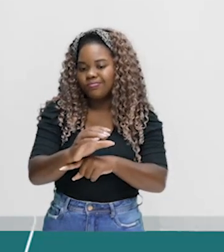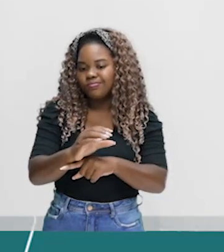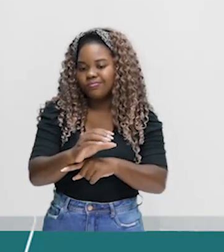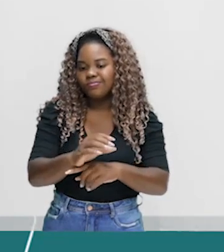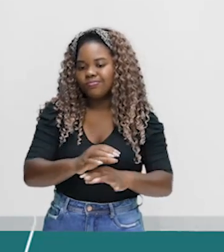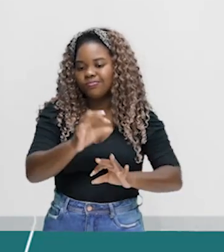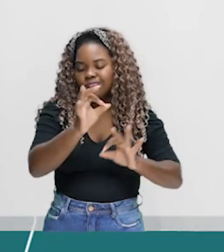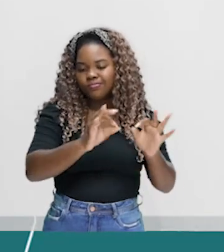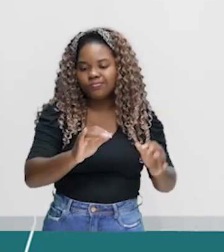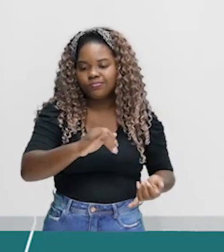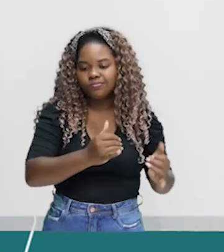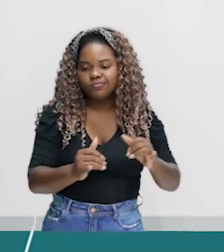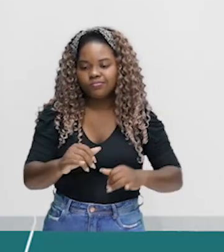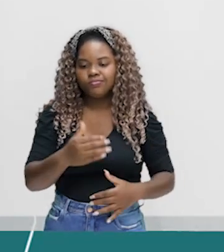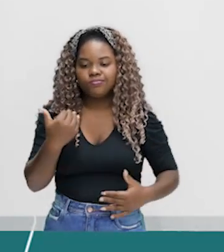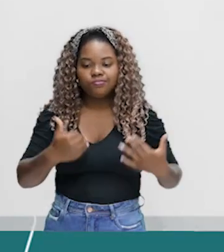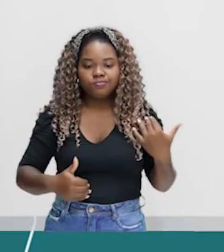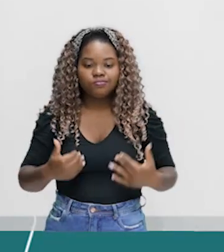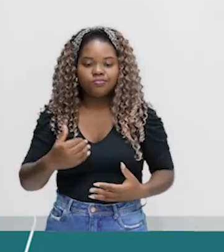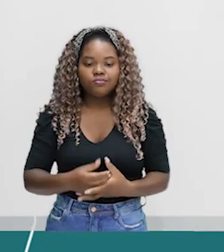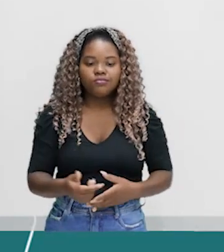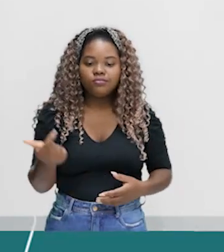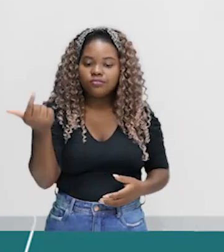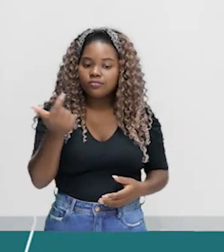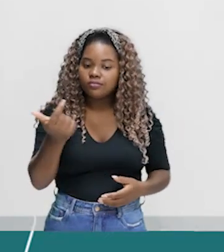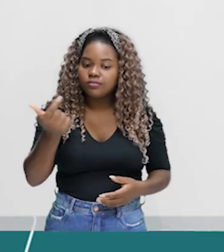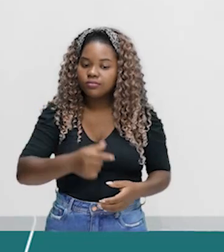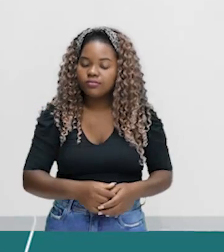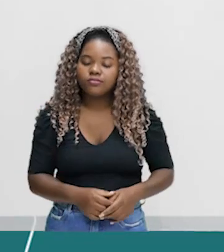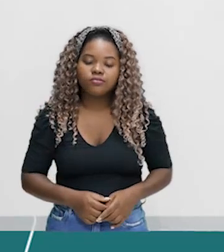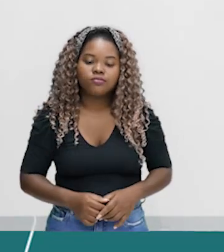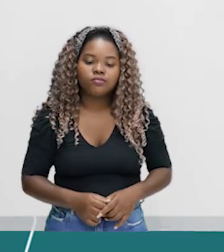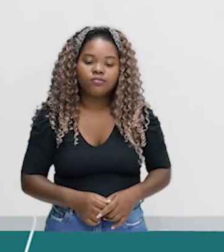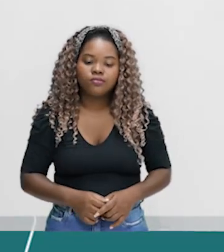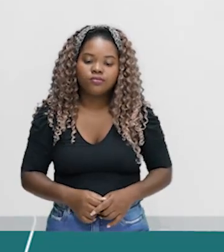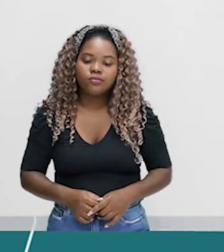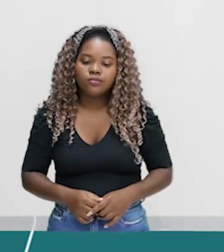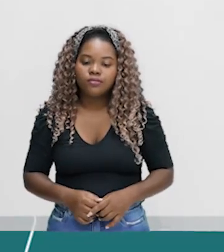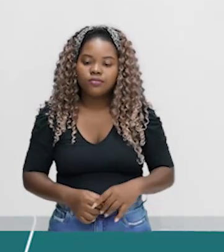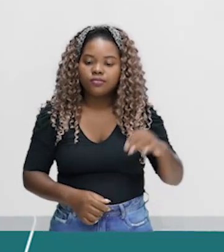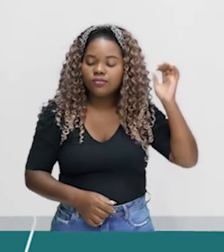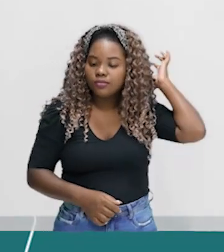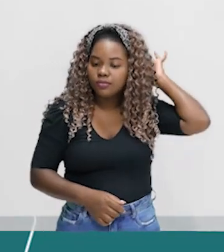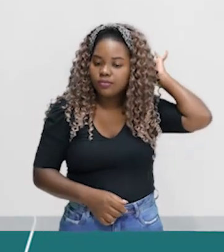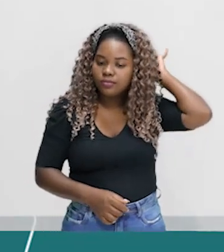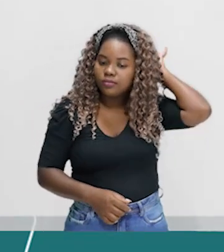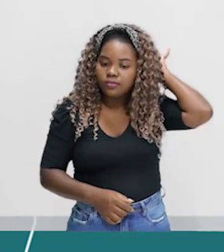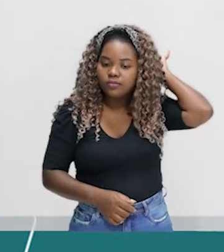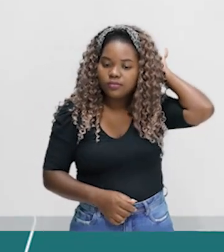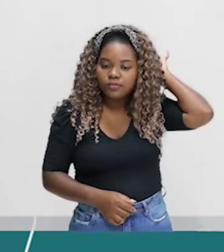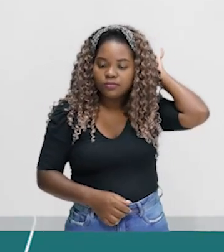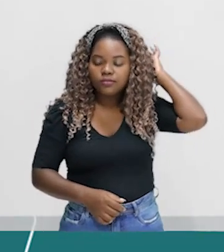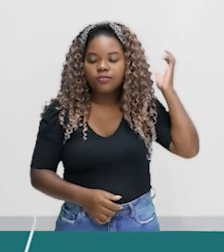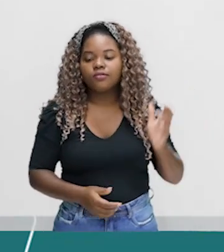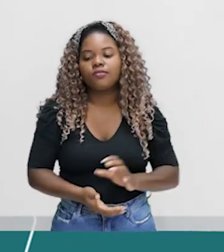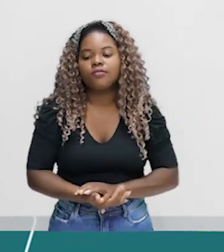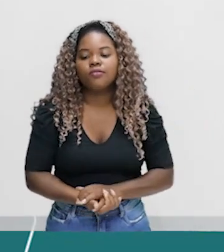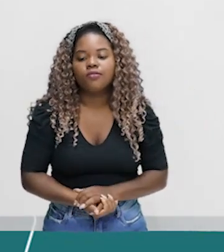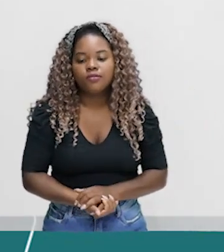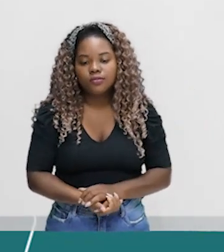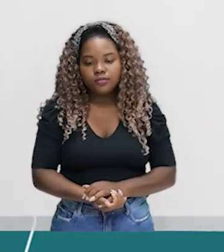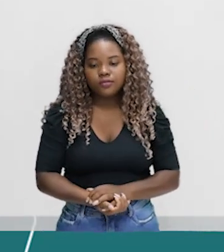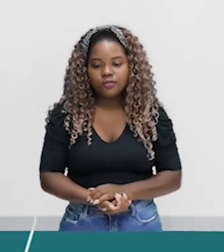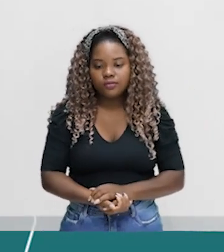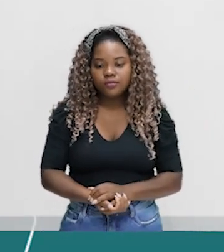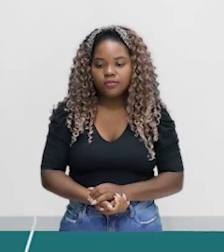do corpo dos seres vivos, tá? A camada de ozônio que bloqueia os raios nocivos, ela está presente na nossa